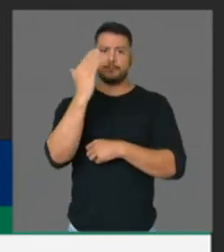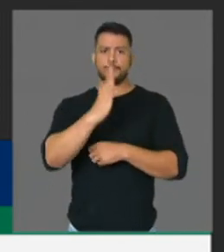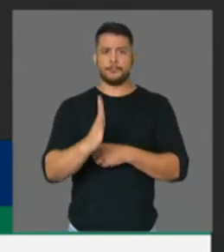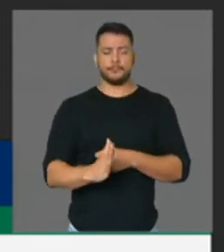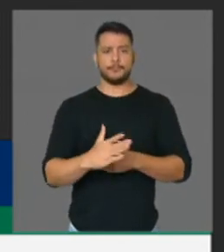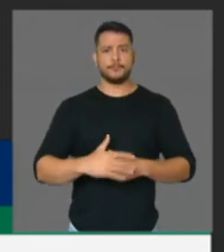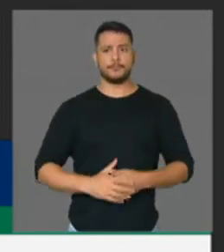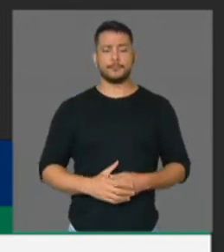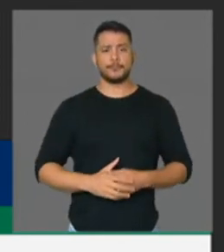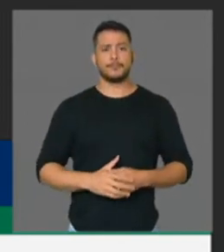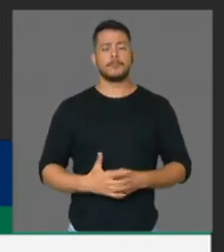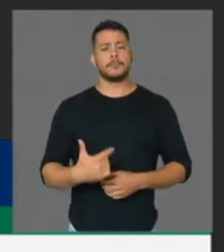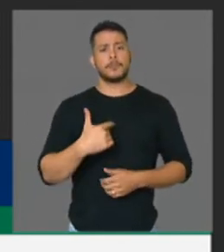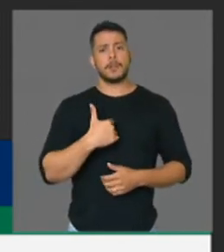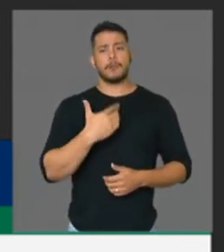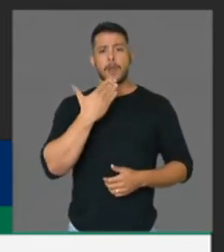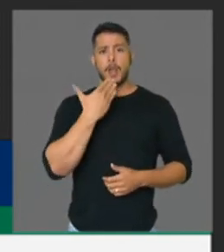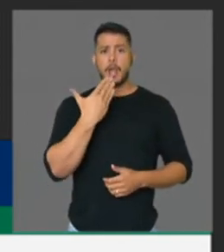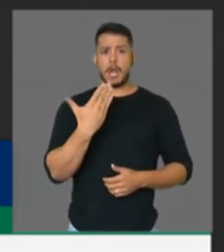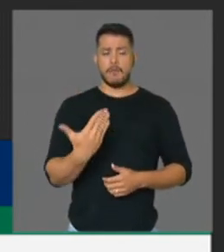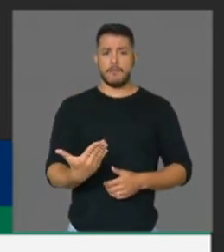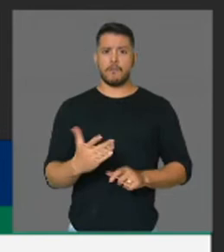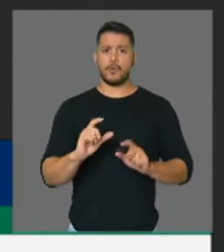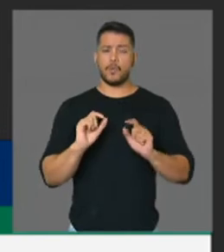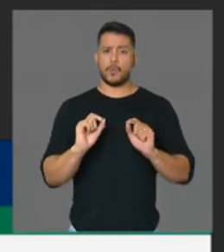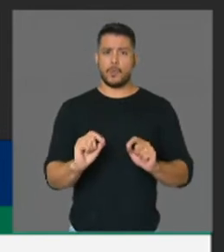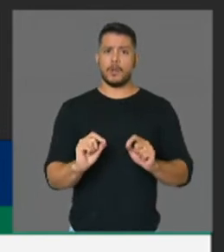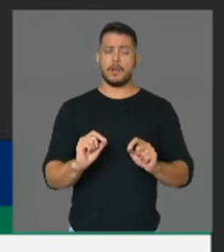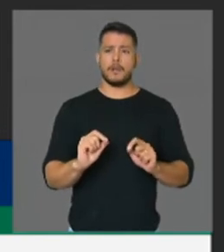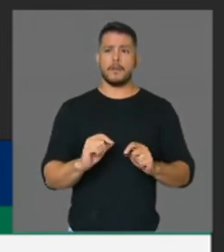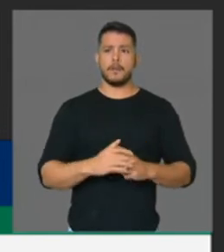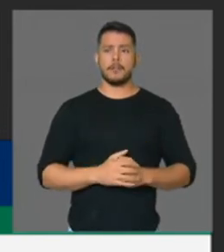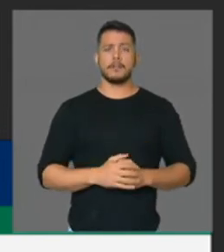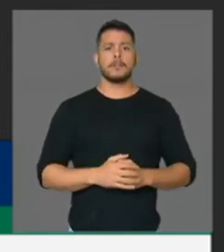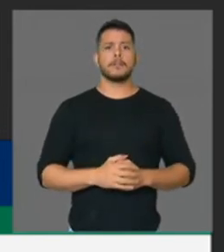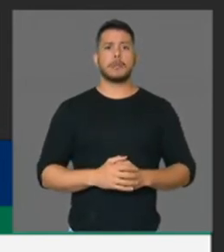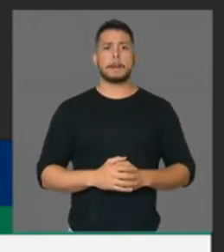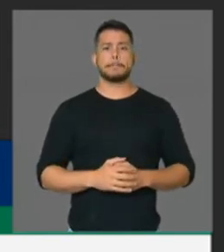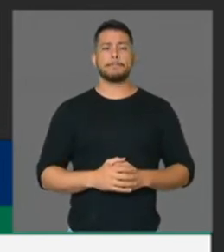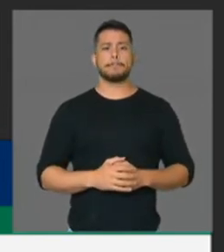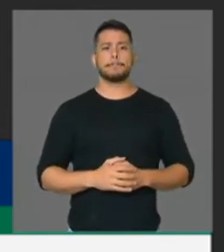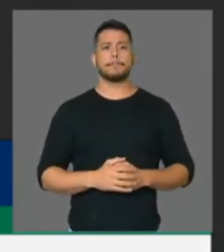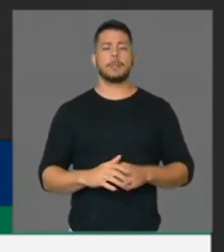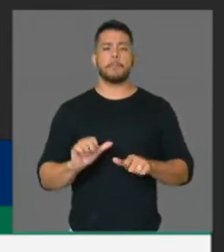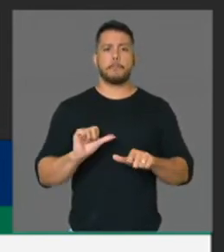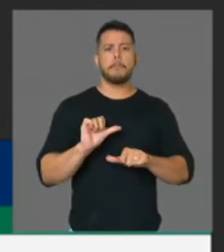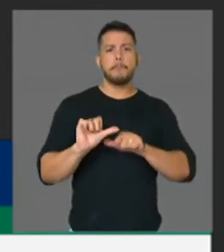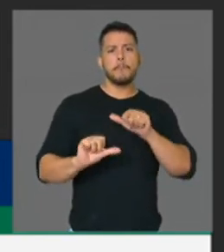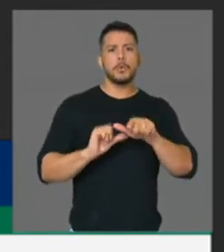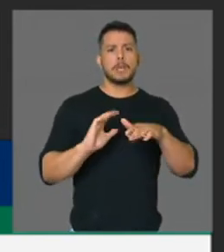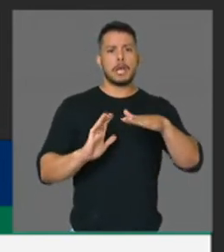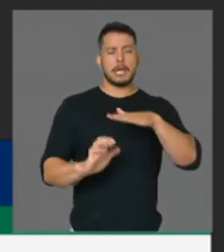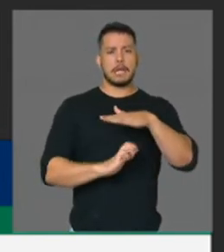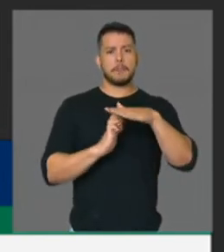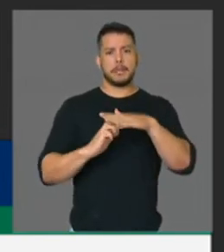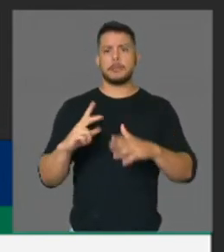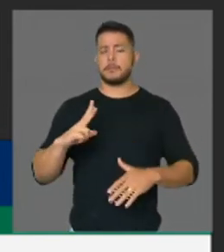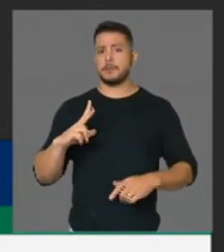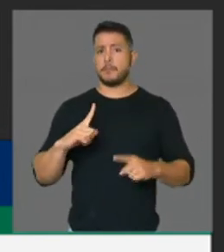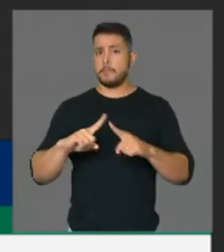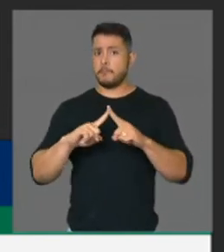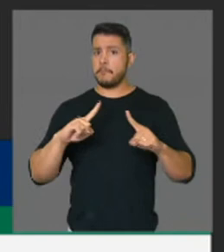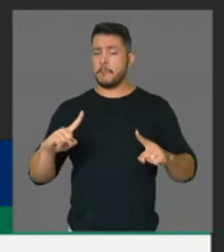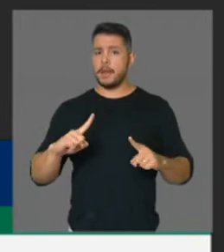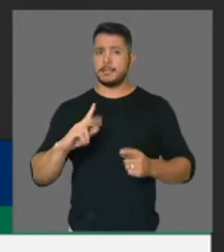Eu sou a favor de certas privatizações, mas deixo claro que na questão dos Correios e do Banco do